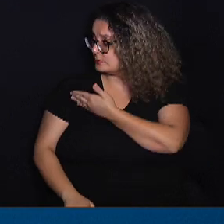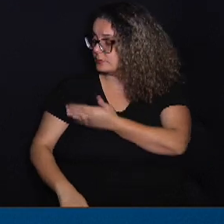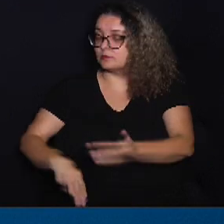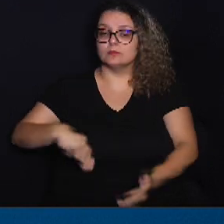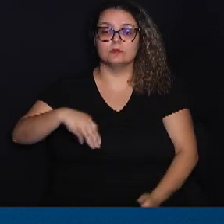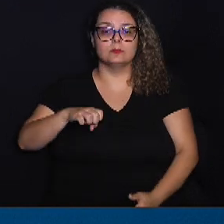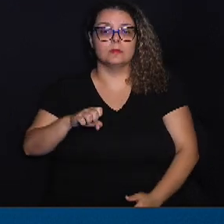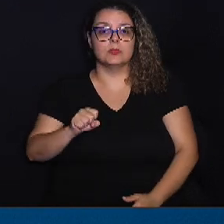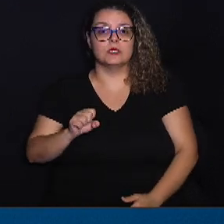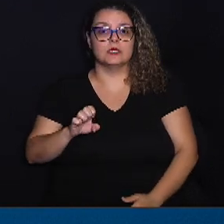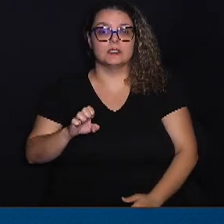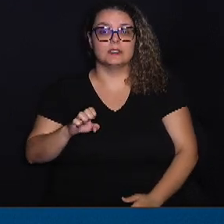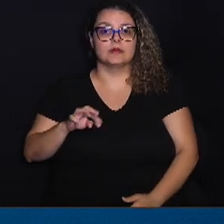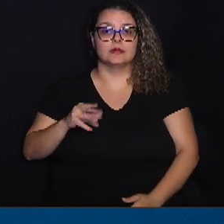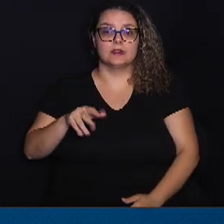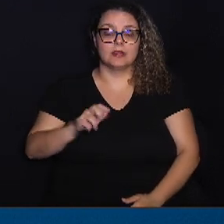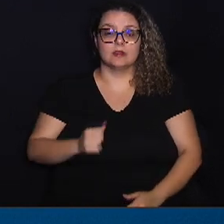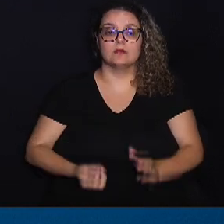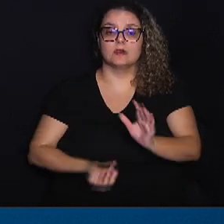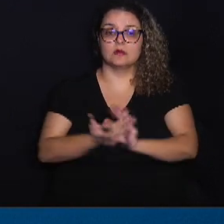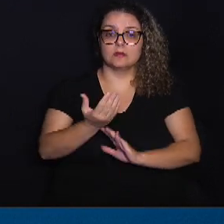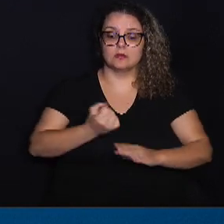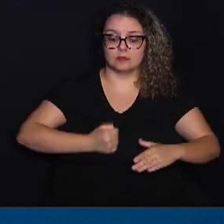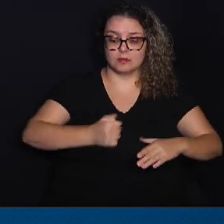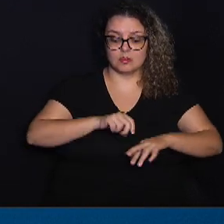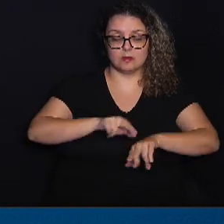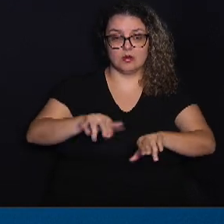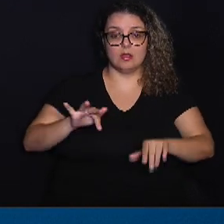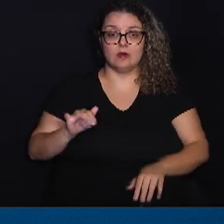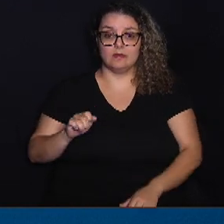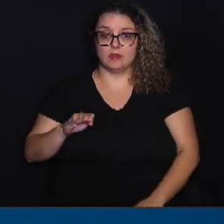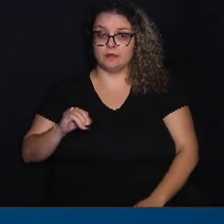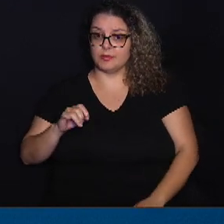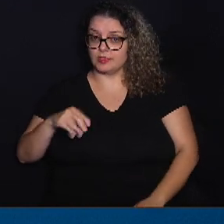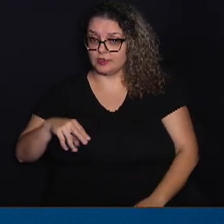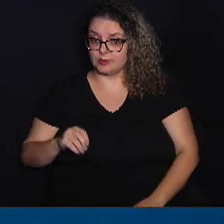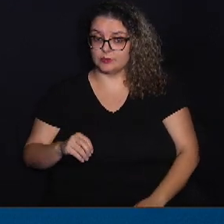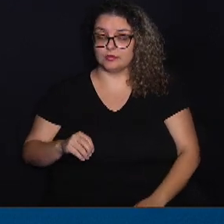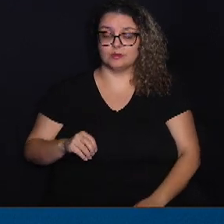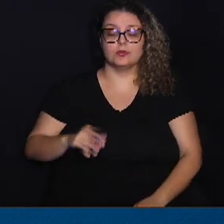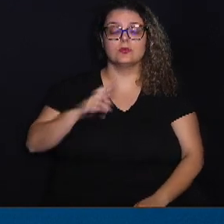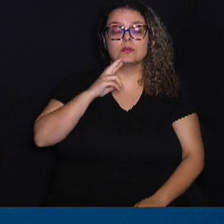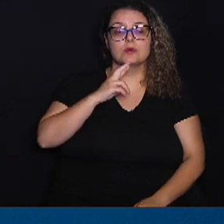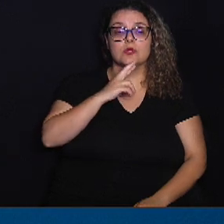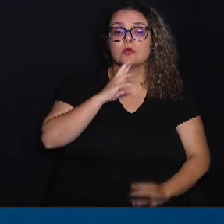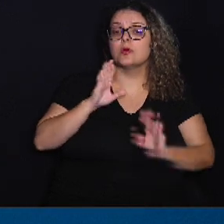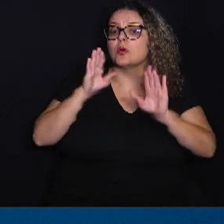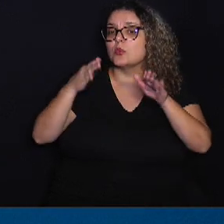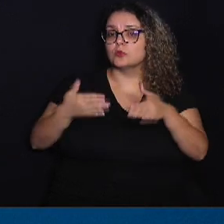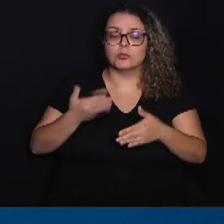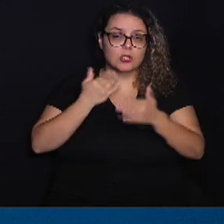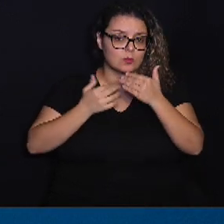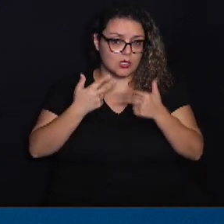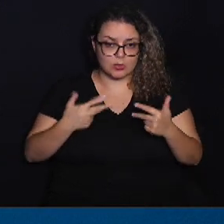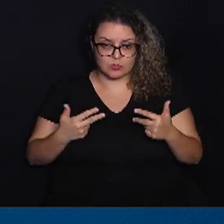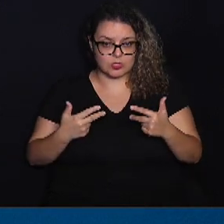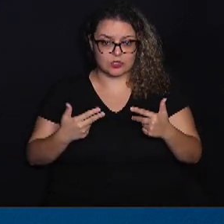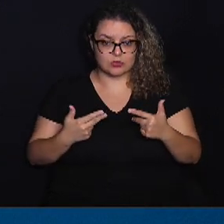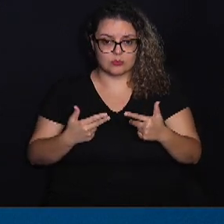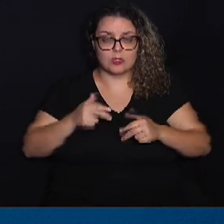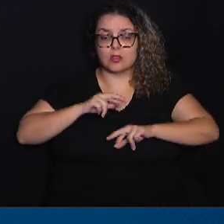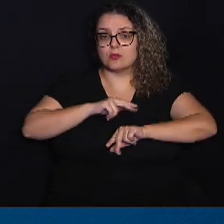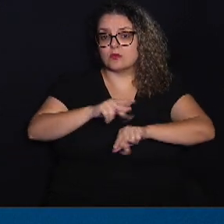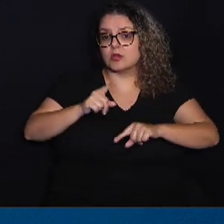natural fundado pelo gastrônomo Fabiano Silva o restaurante tem como foco a alimentação rica em